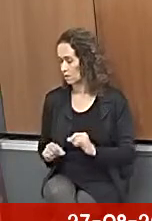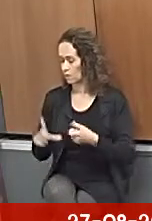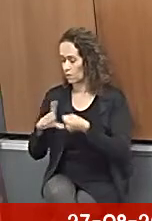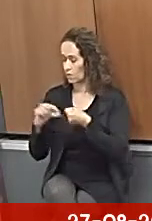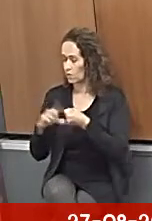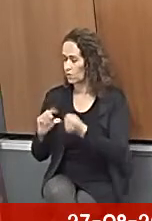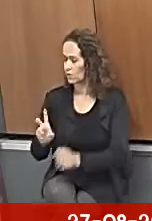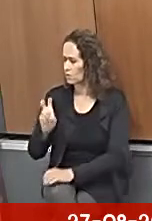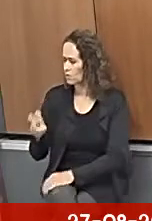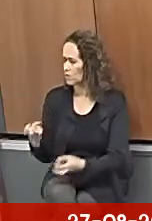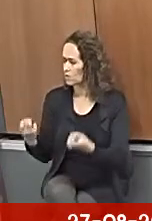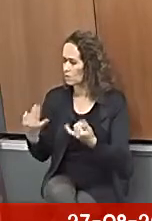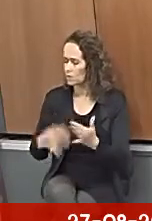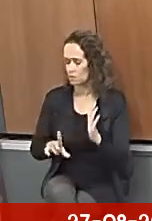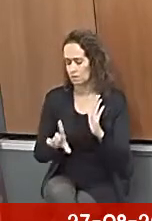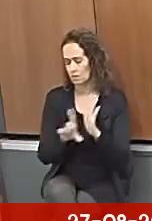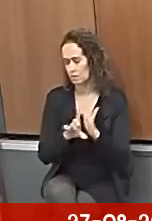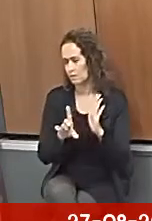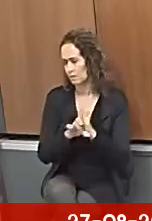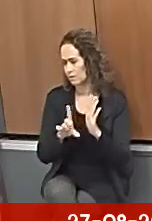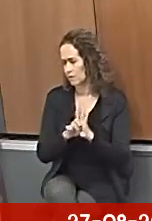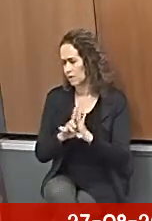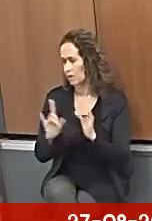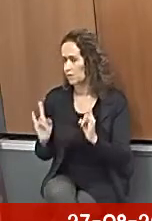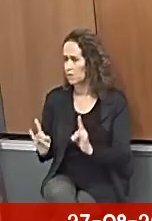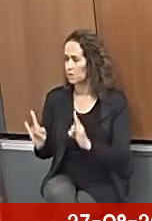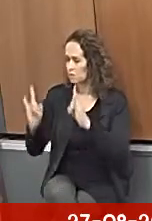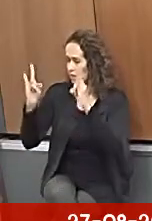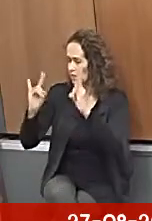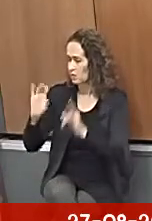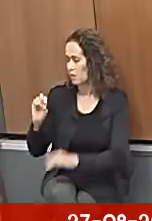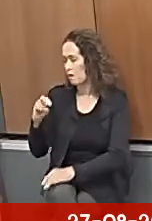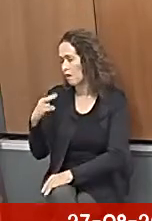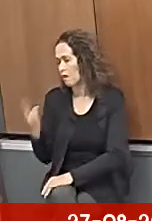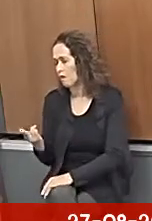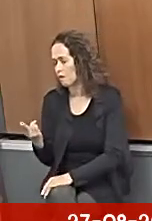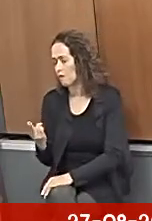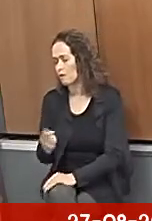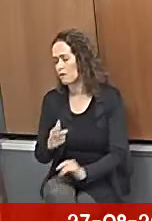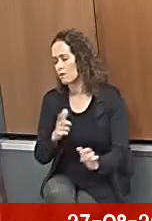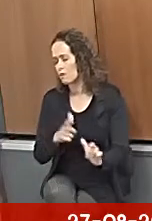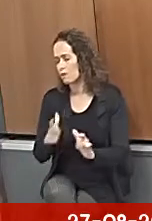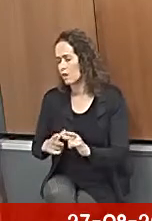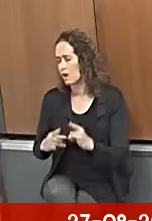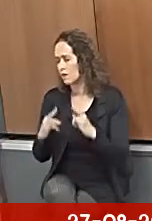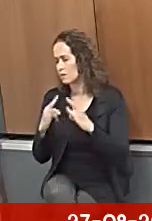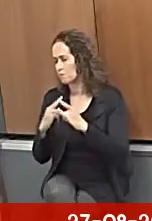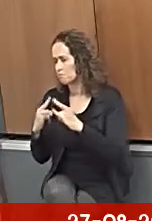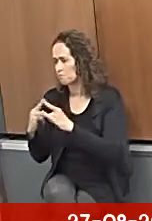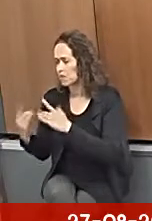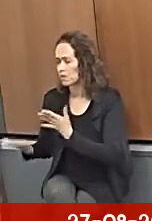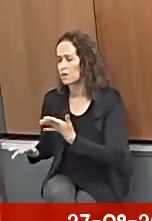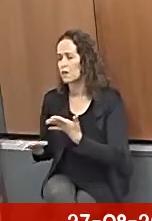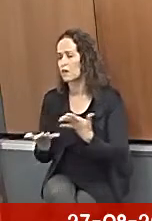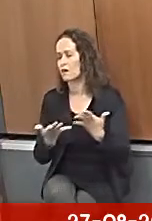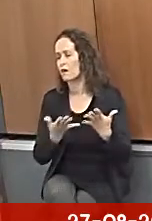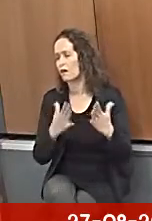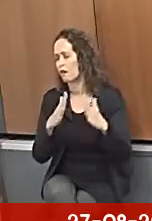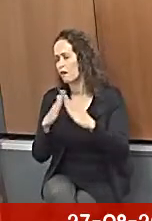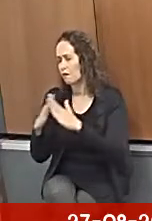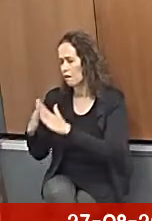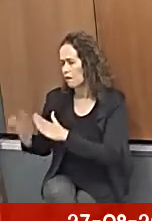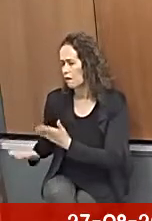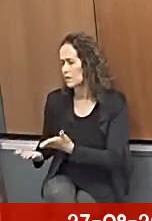disposições desta lei aplicam-se aos edifícios ou imóveis declarados bem de interesse cultural de valor histórico artístico